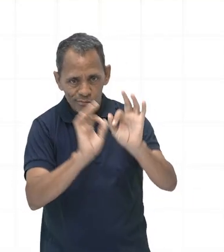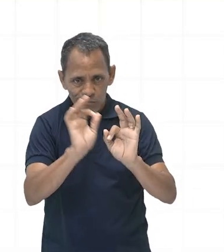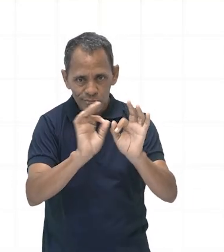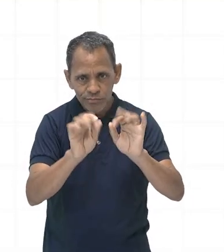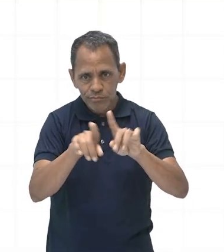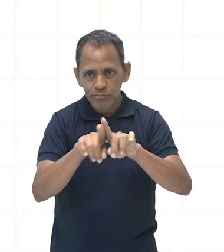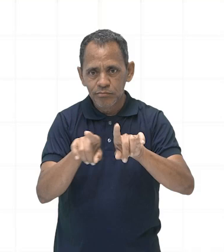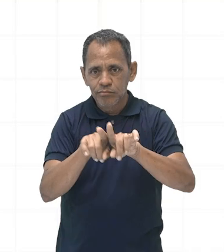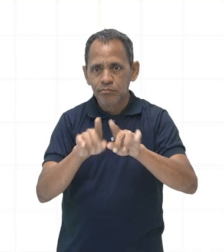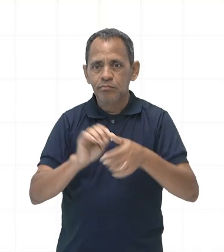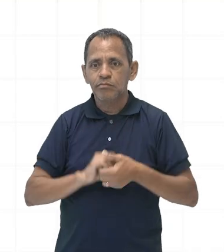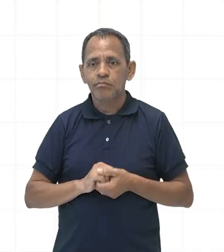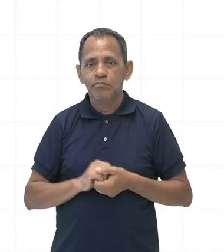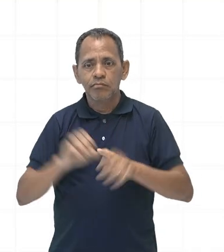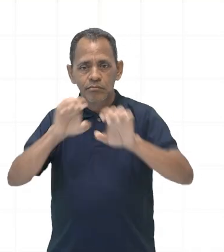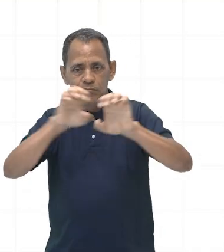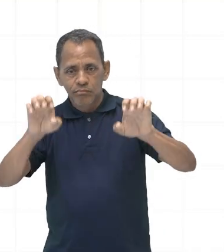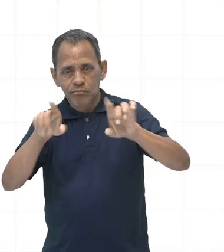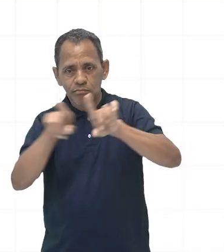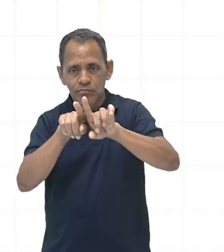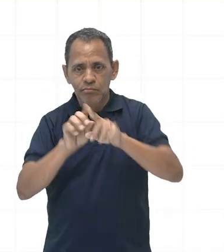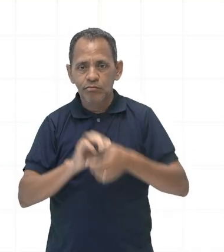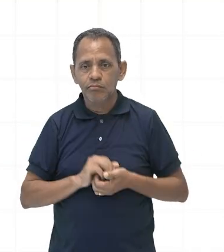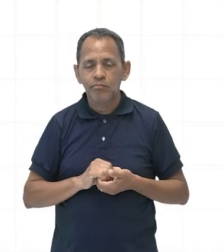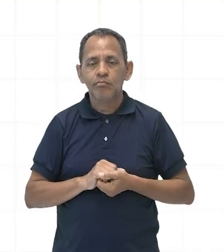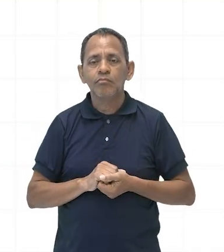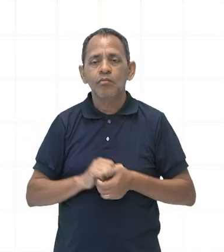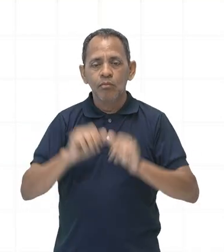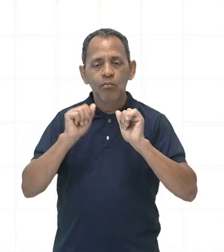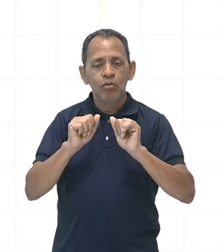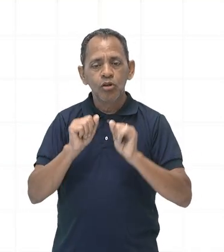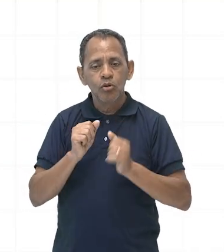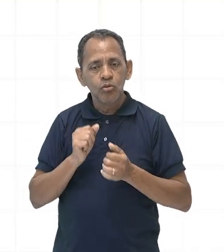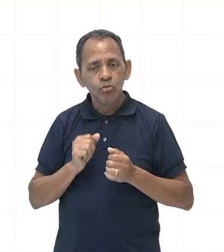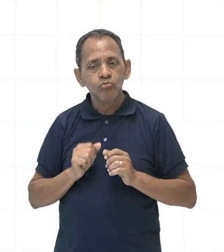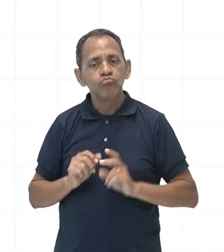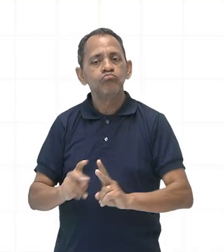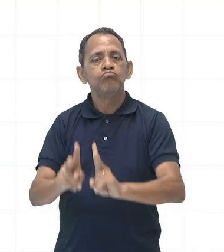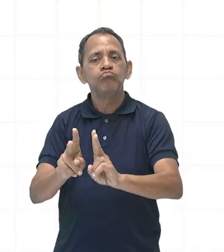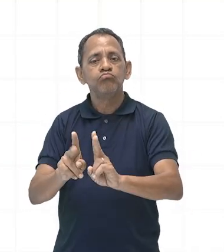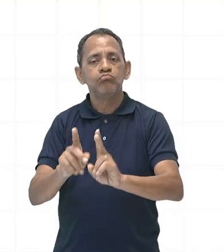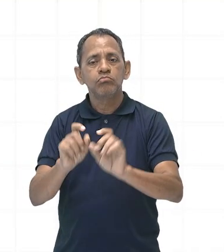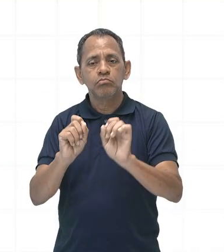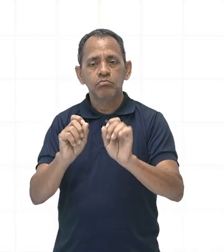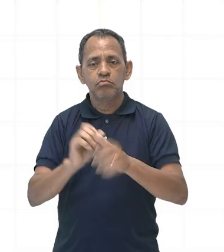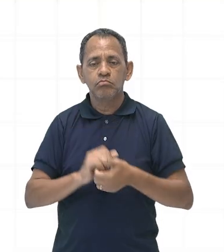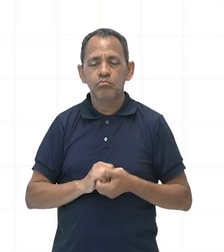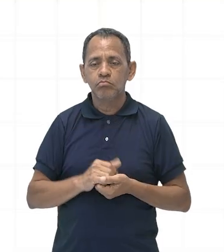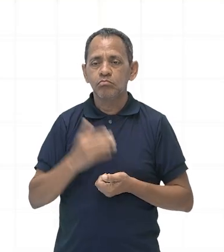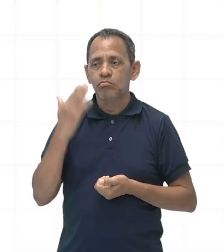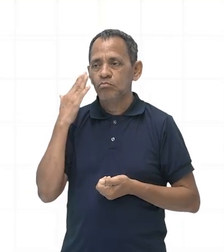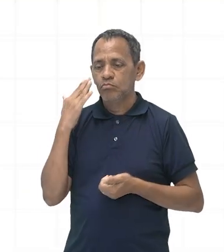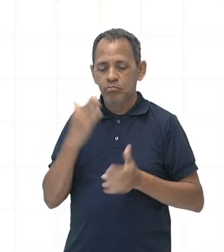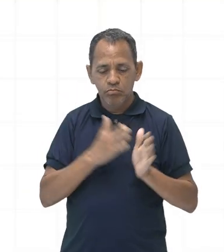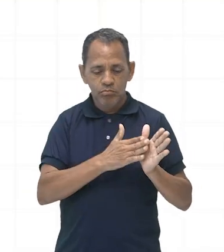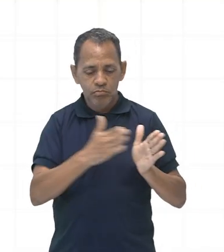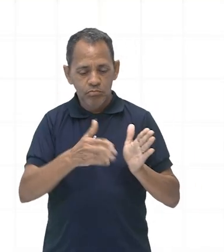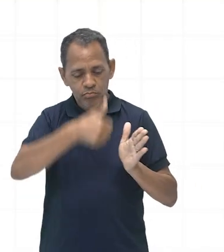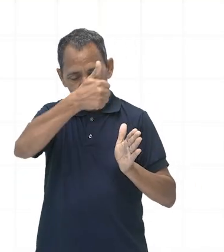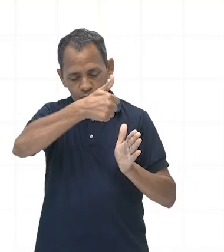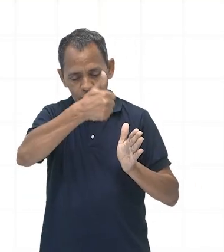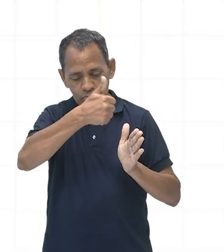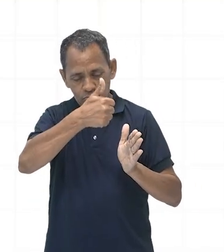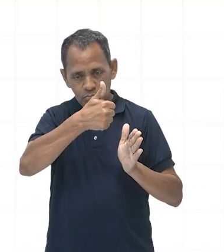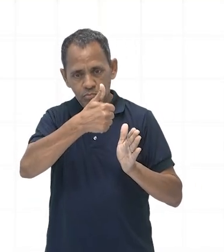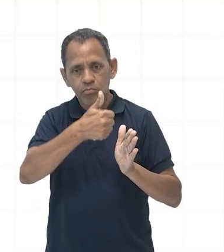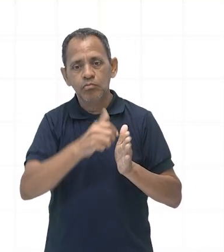percentual de desconto empregado na compra pelo aplicativo, podemos seguir os seguintes passos. Primeiro,